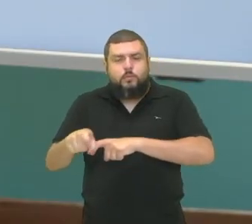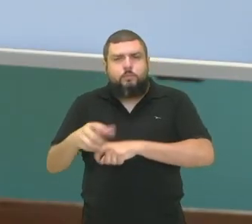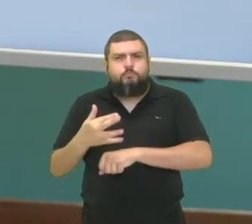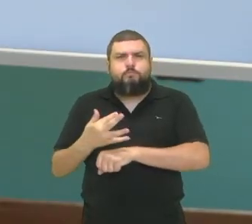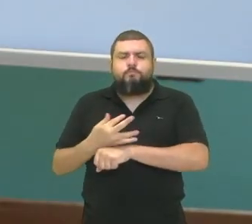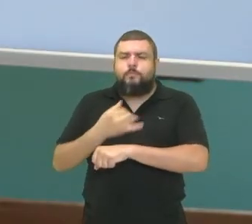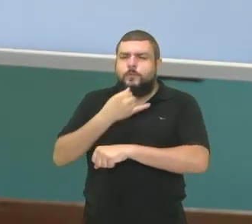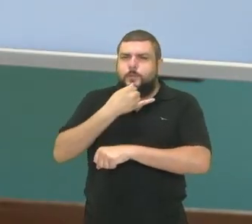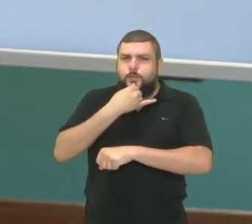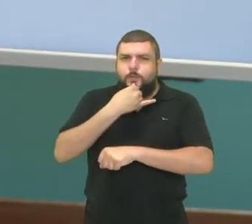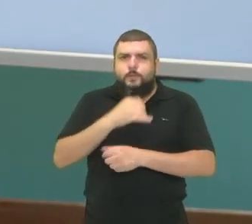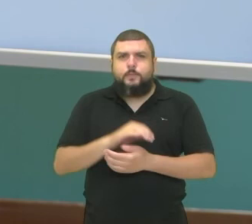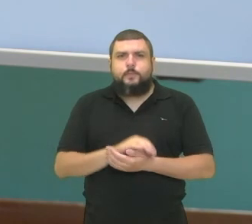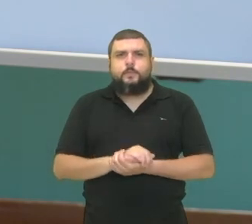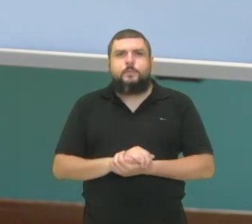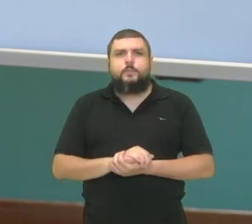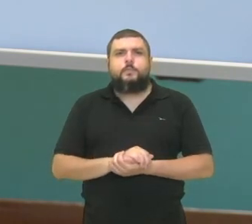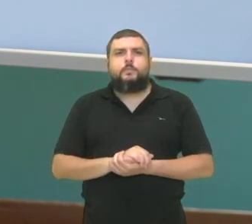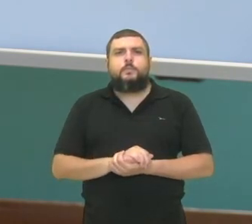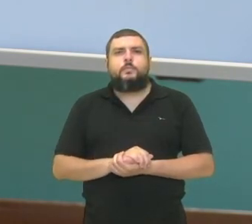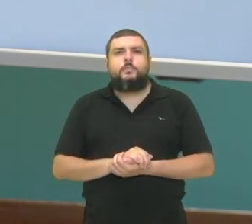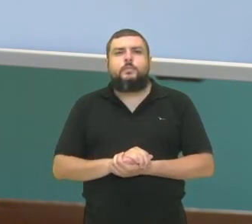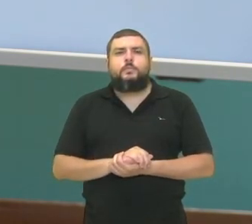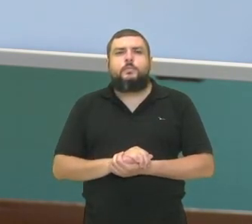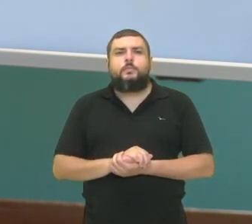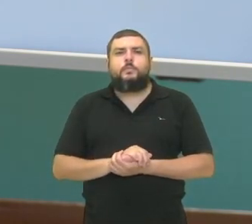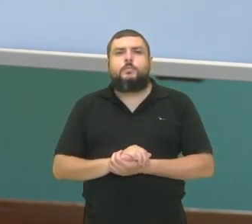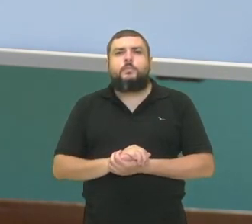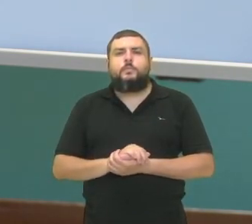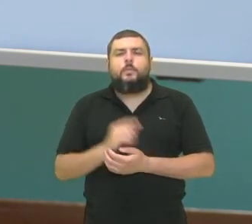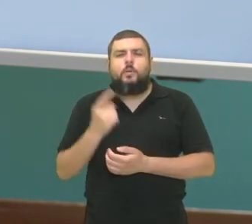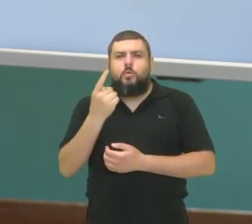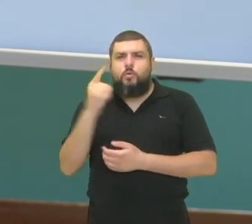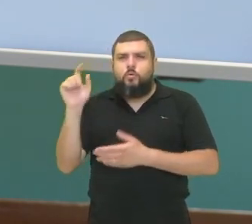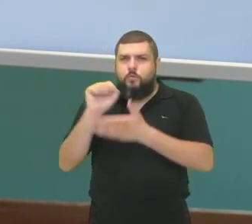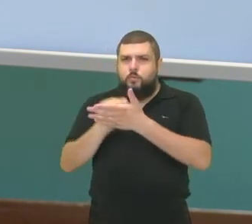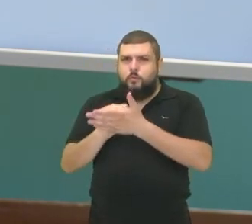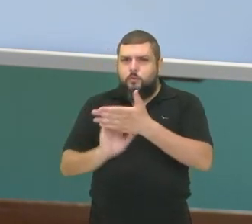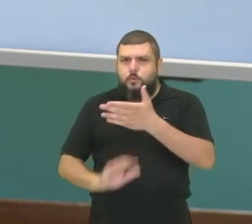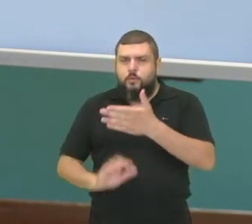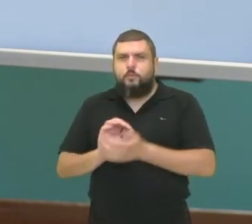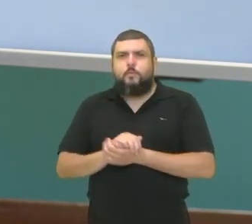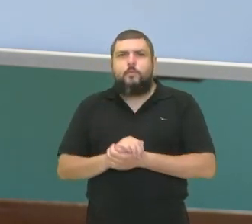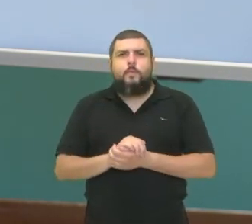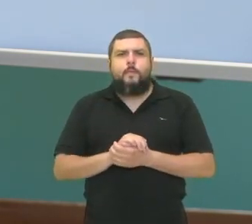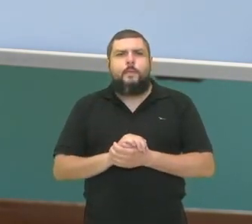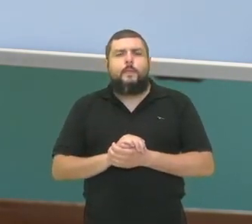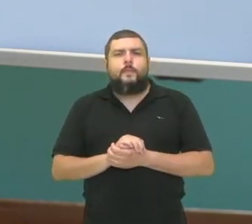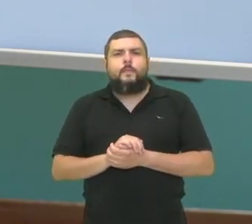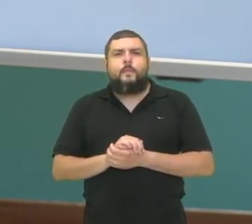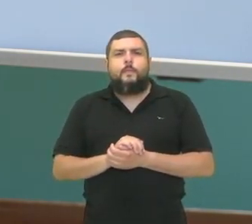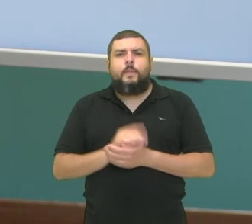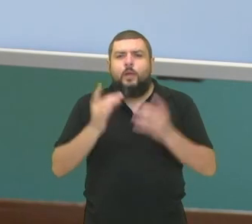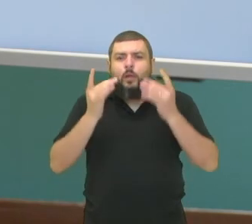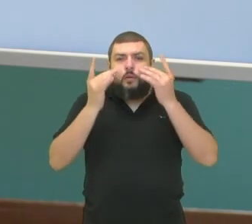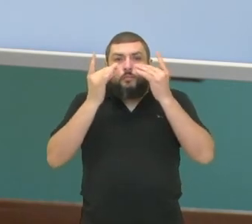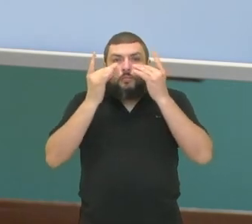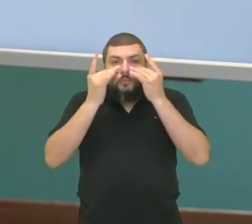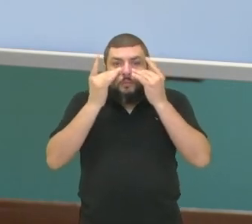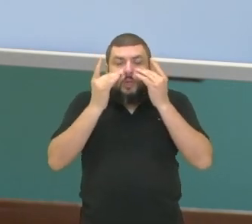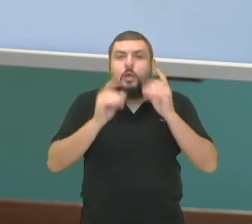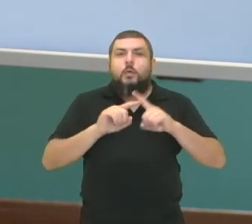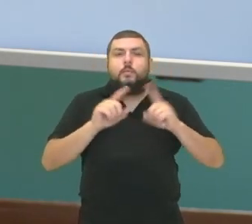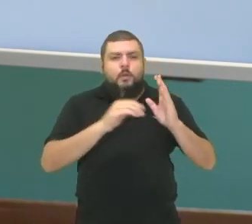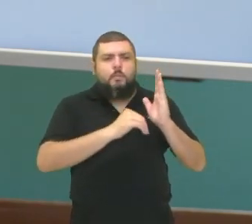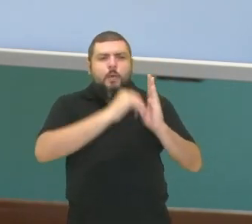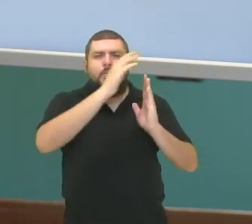triste, ok? Então, para terminar, o nosso último exercíciozinho aqui. Como a arte se manifestou perante a realidade vivida no século